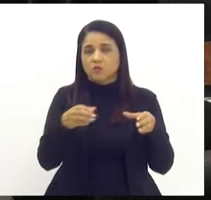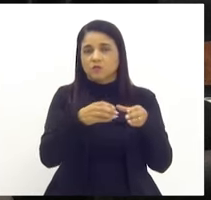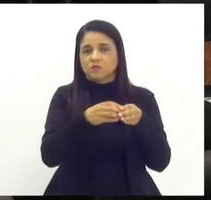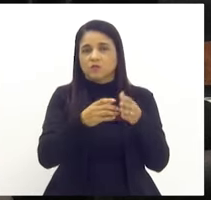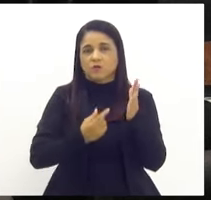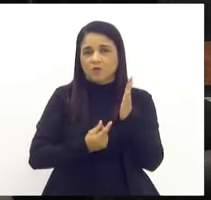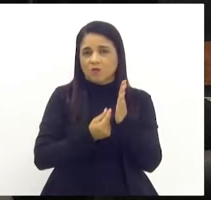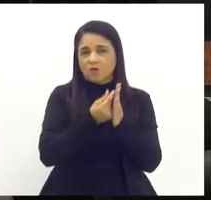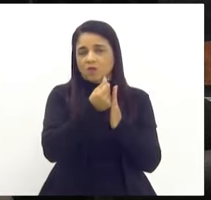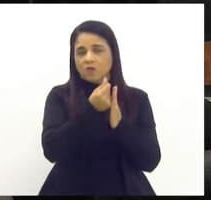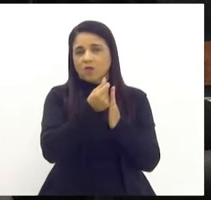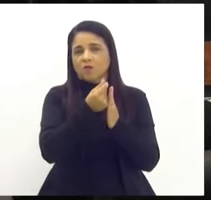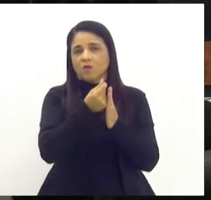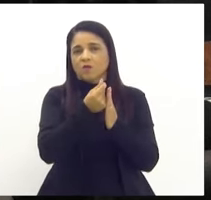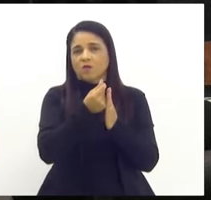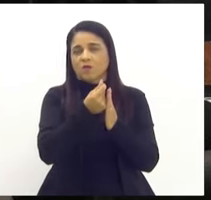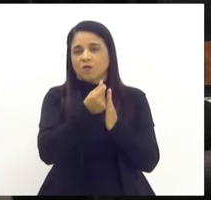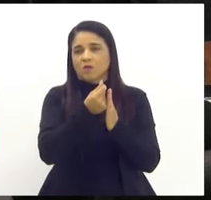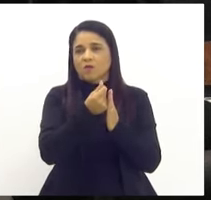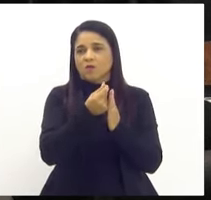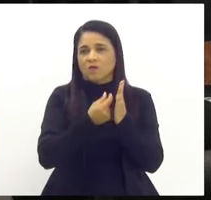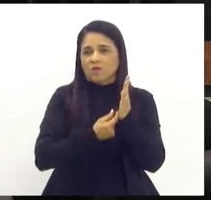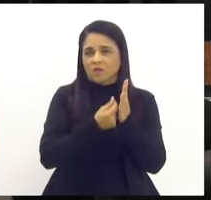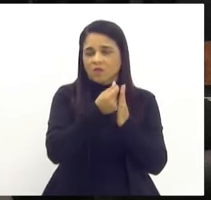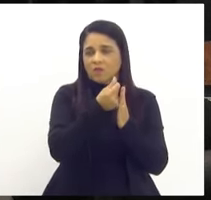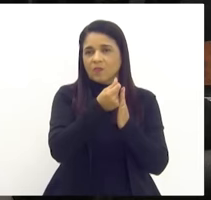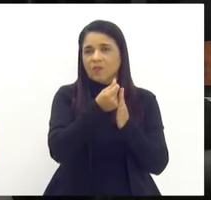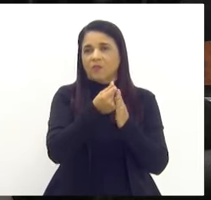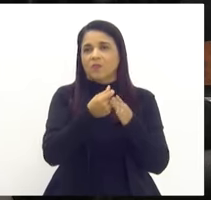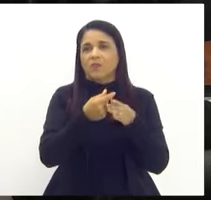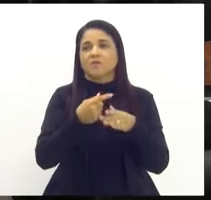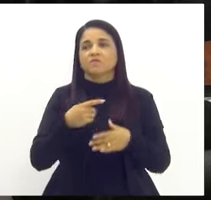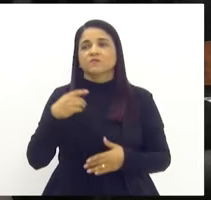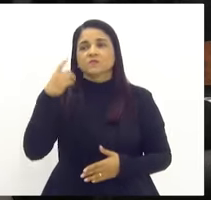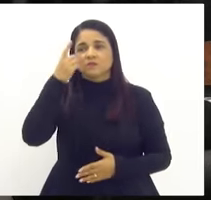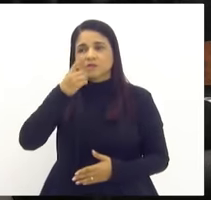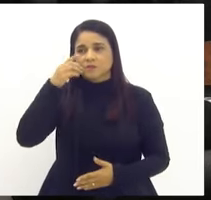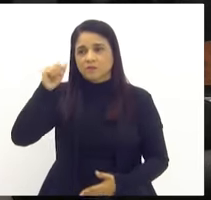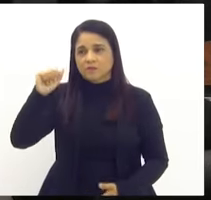e Finanças querido Presidente amigo deputado André